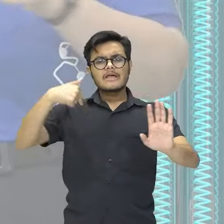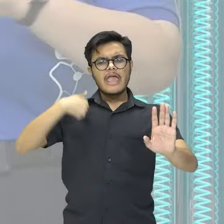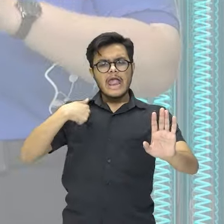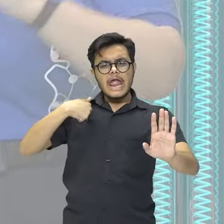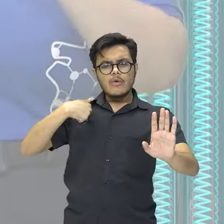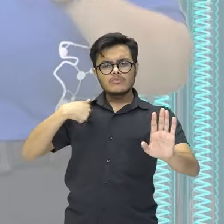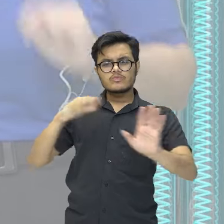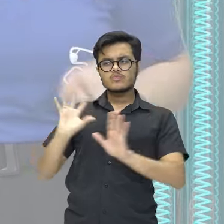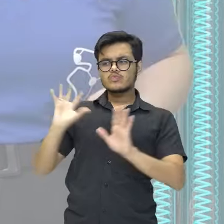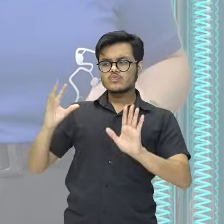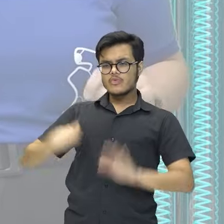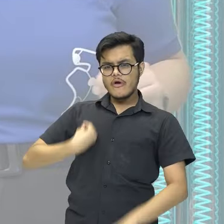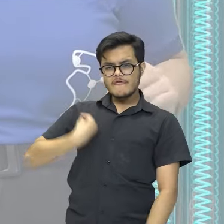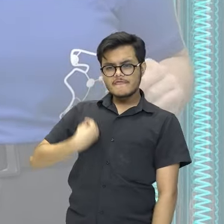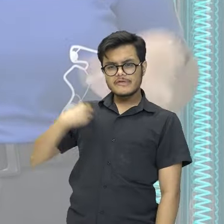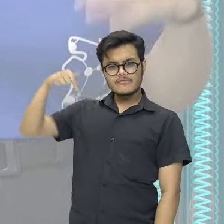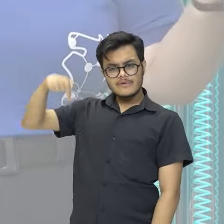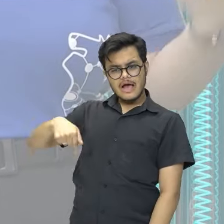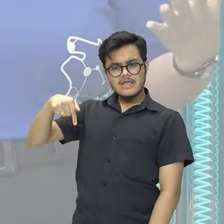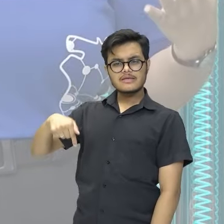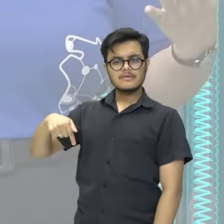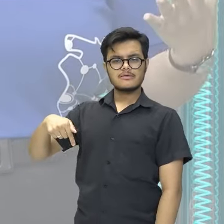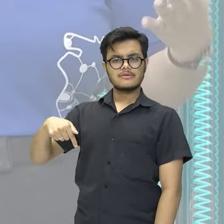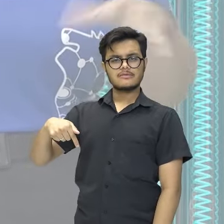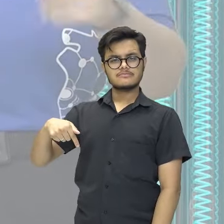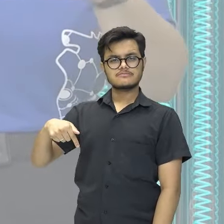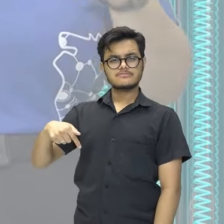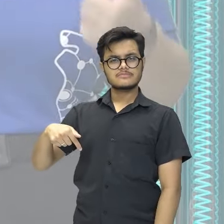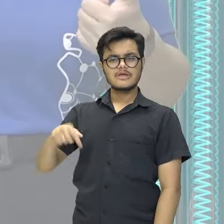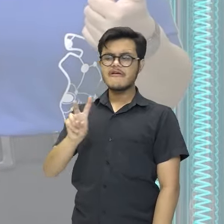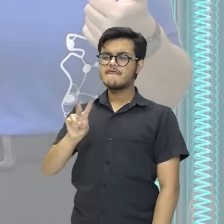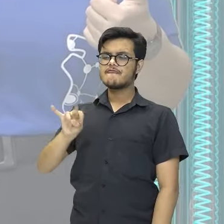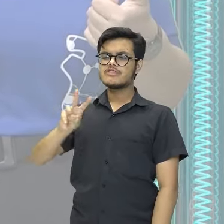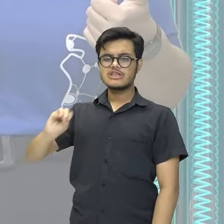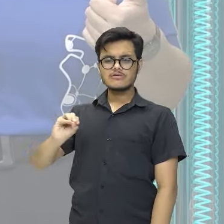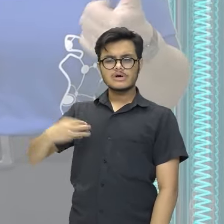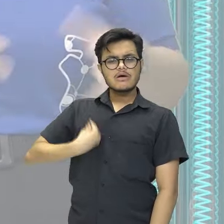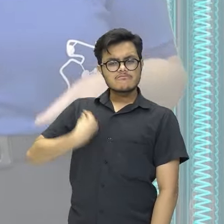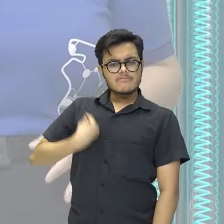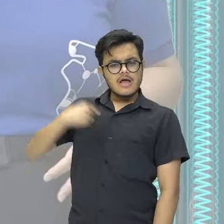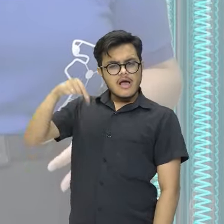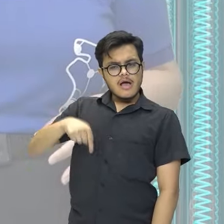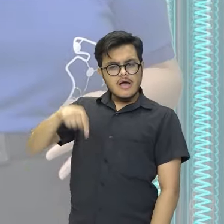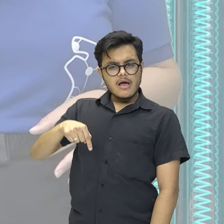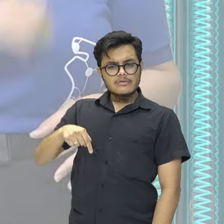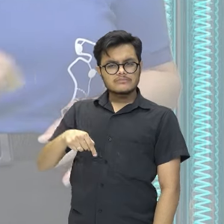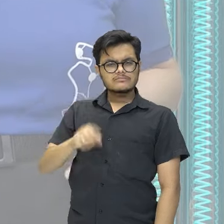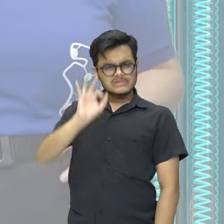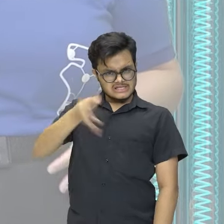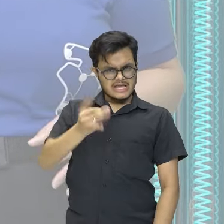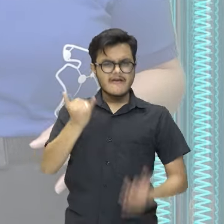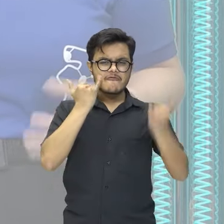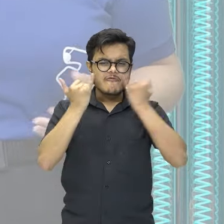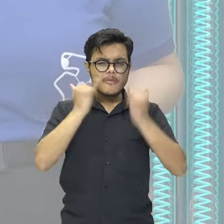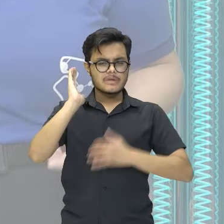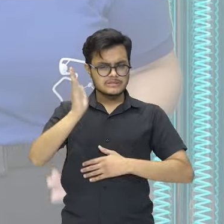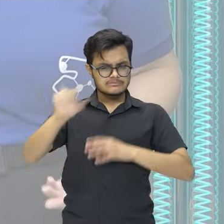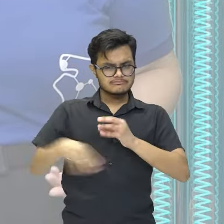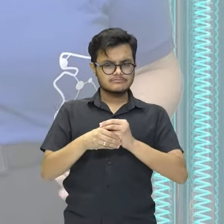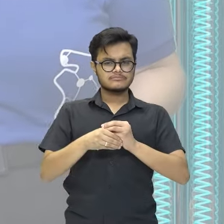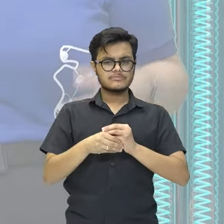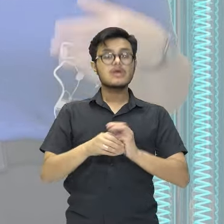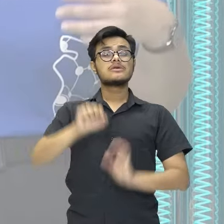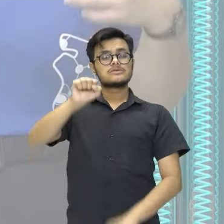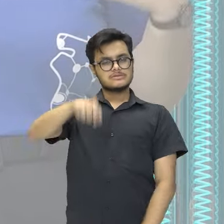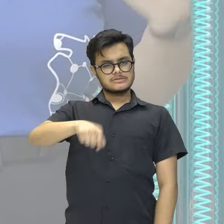vivo assim como Nossa personagem diz eu vivo está completa a informação e eu digo para vocês já AD antemão que